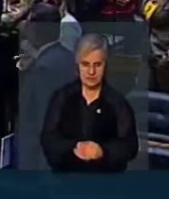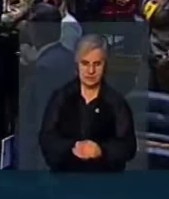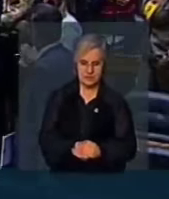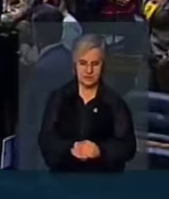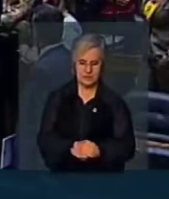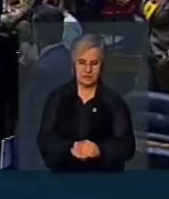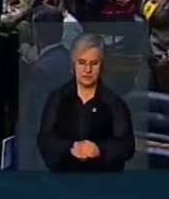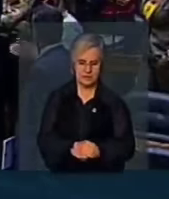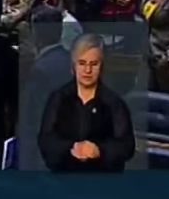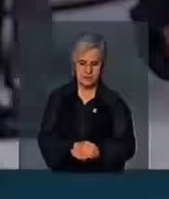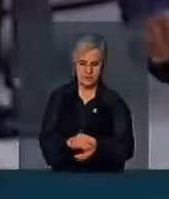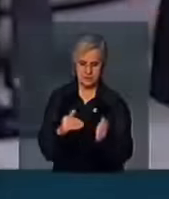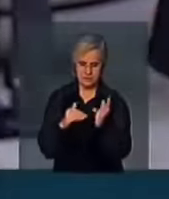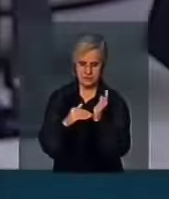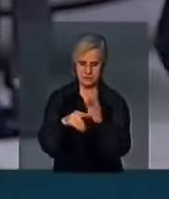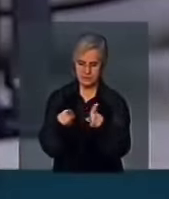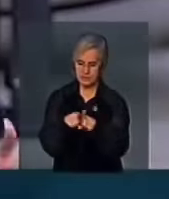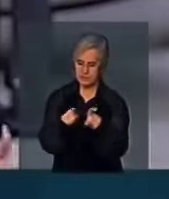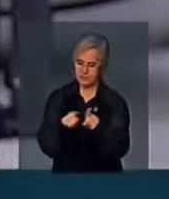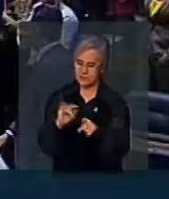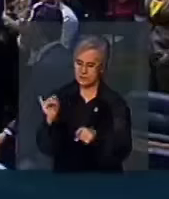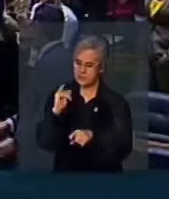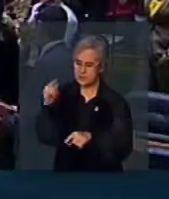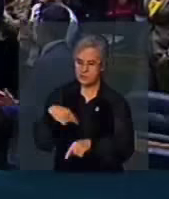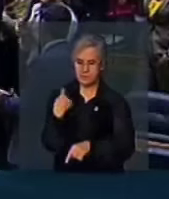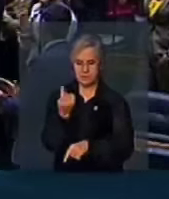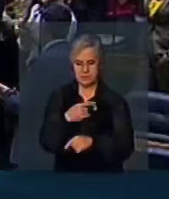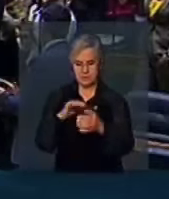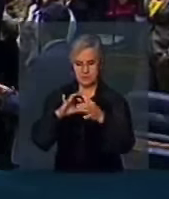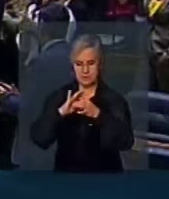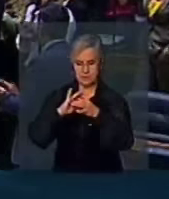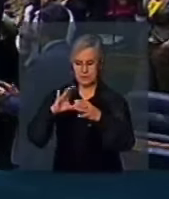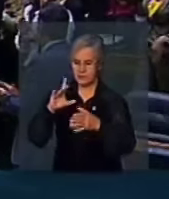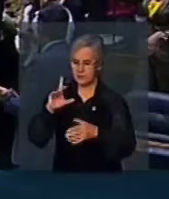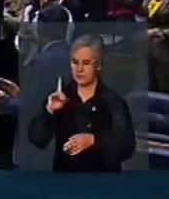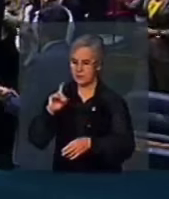Federal, que é tão importante para a nossa democracia. Senhor presidente, sejam bem-vindos.